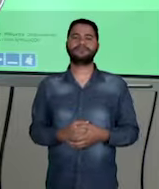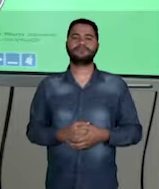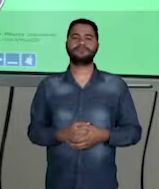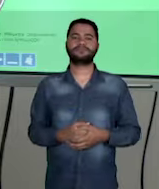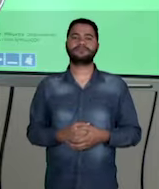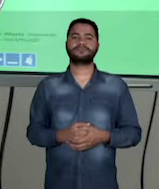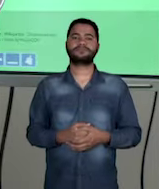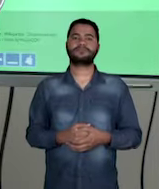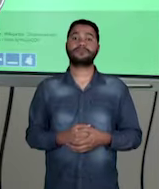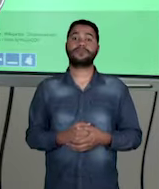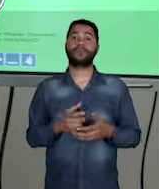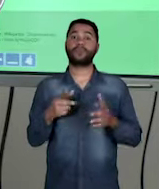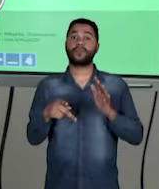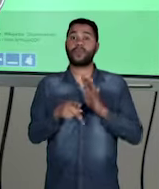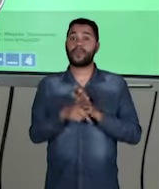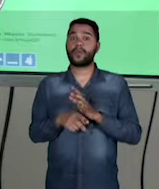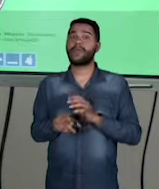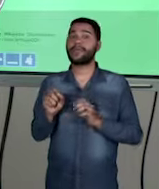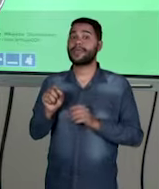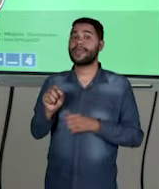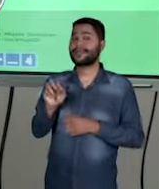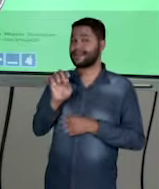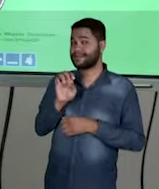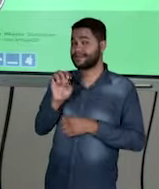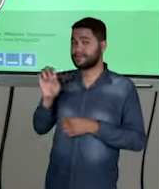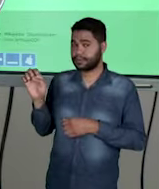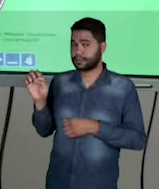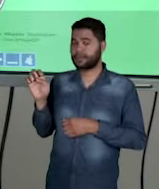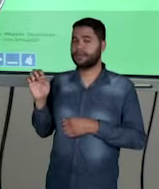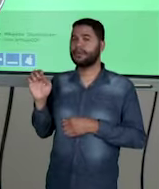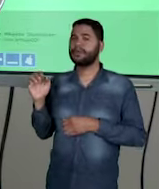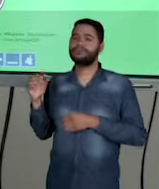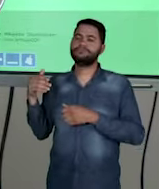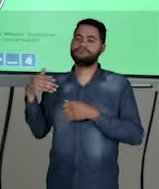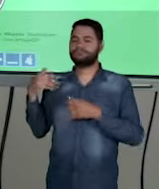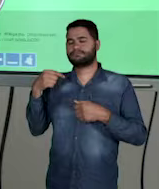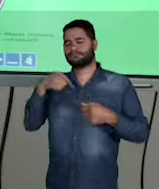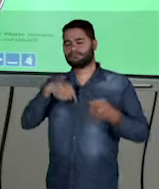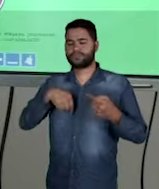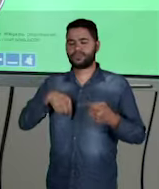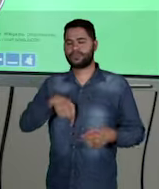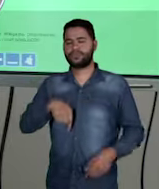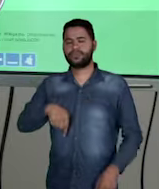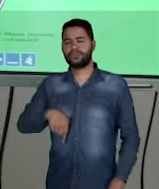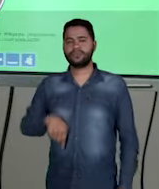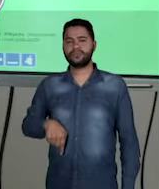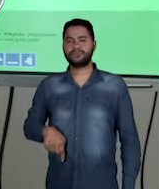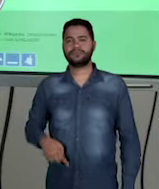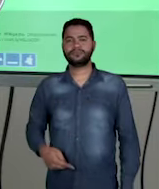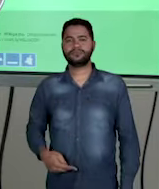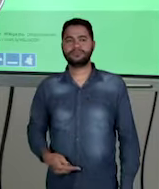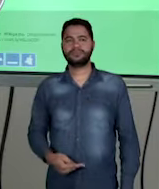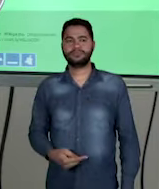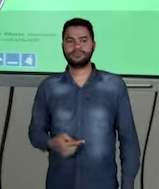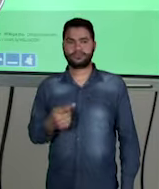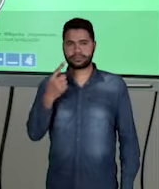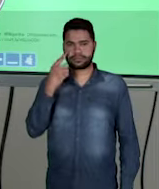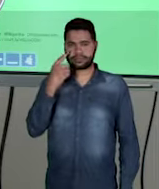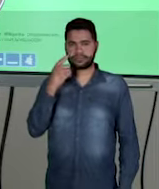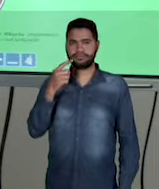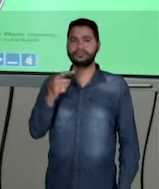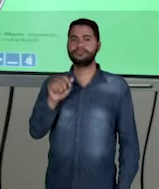no átrio esquerdo. Então, o caminho que ele percorreu foi átrio